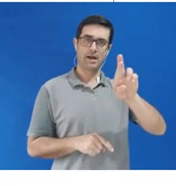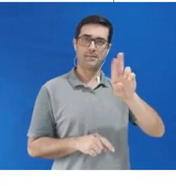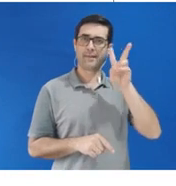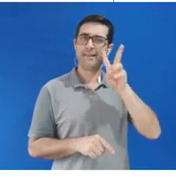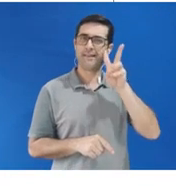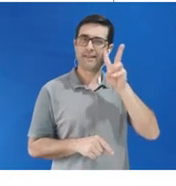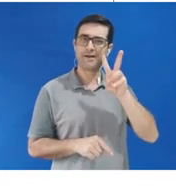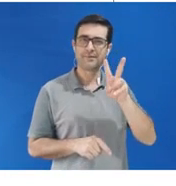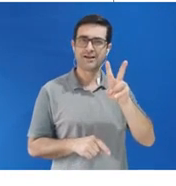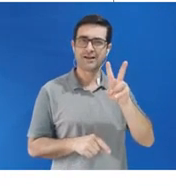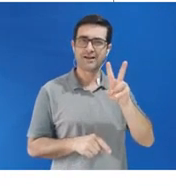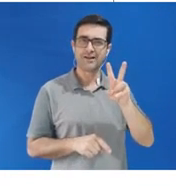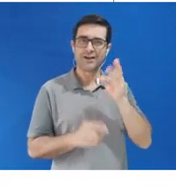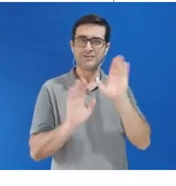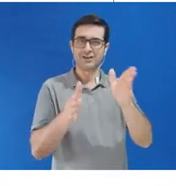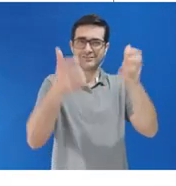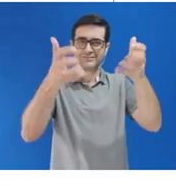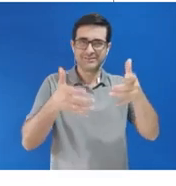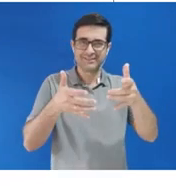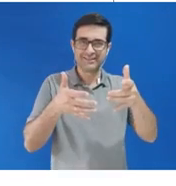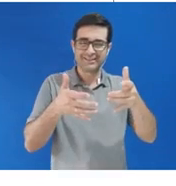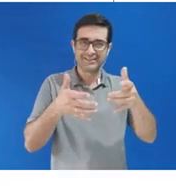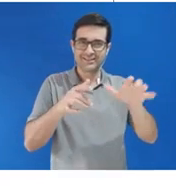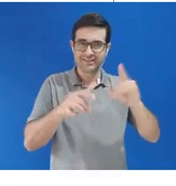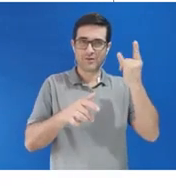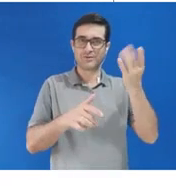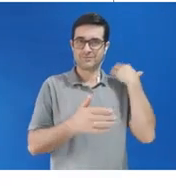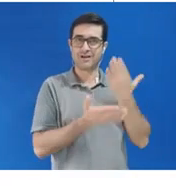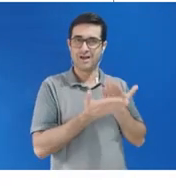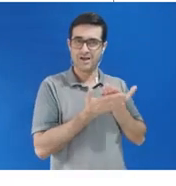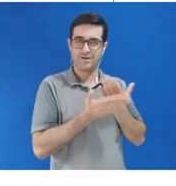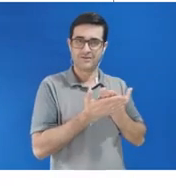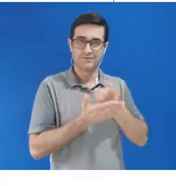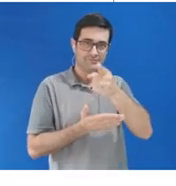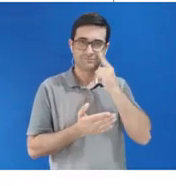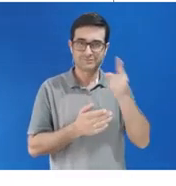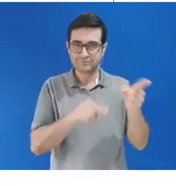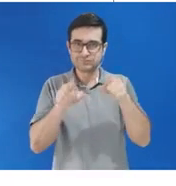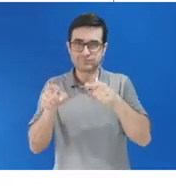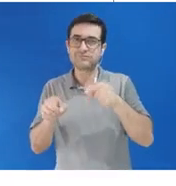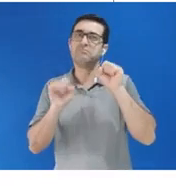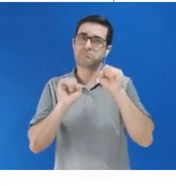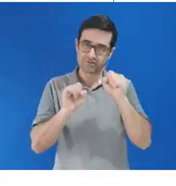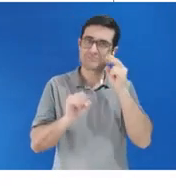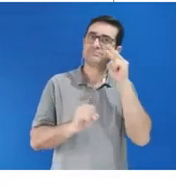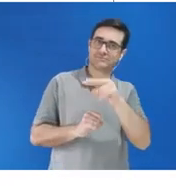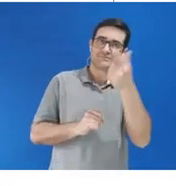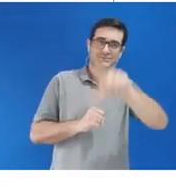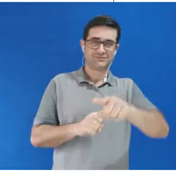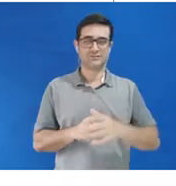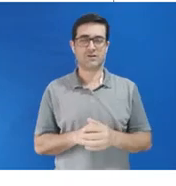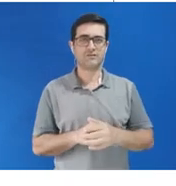de Bohr-Haber, que nada mais é do que eu levar em consideração todas as etapas